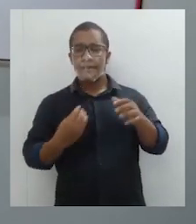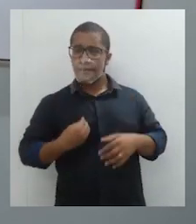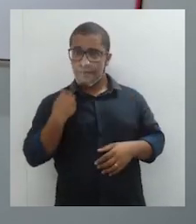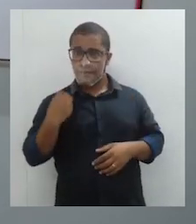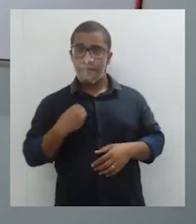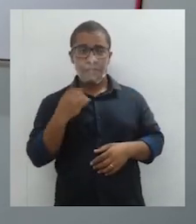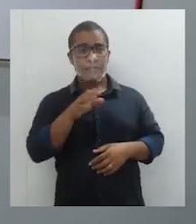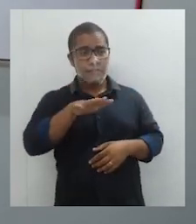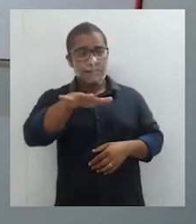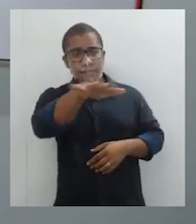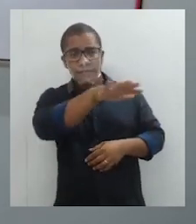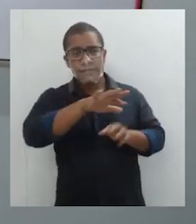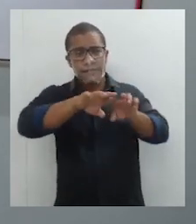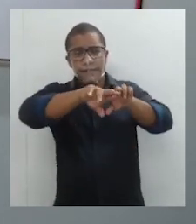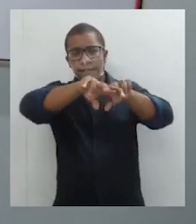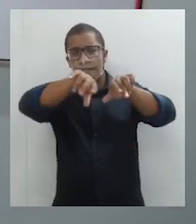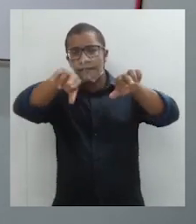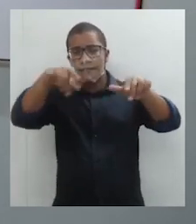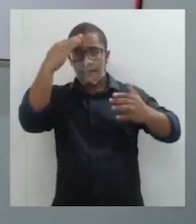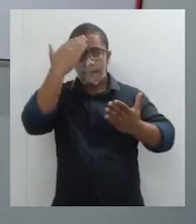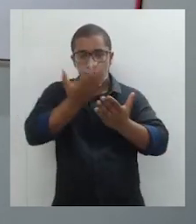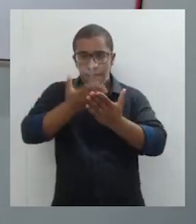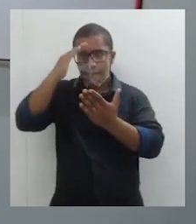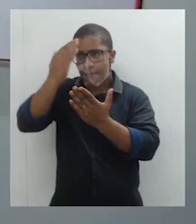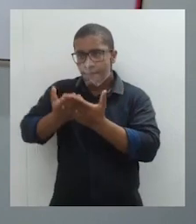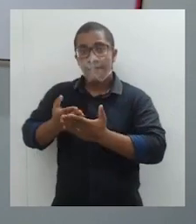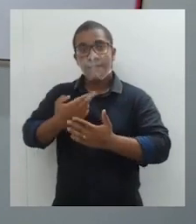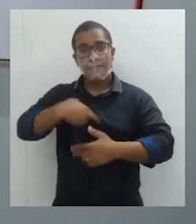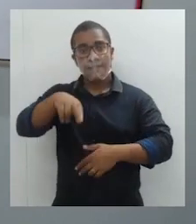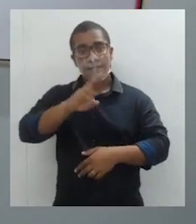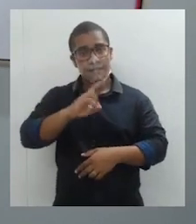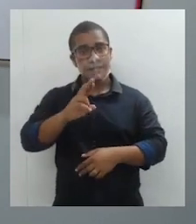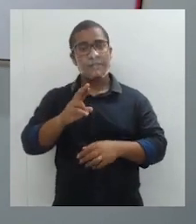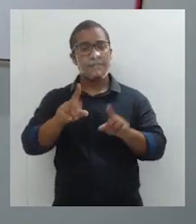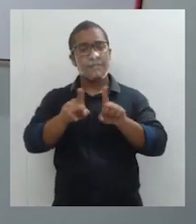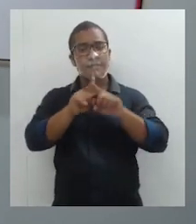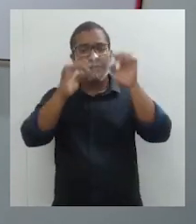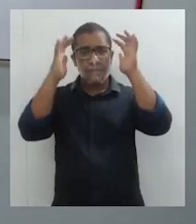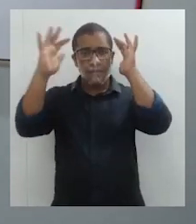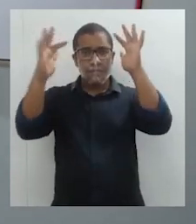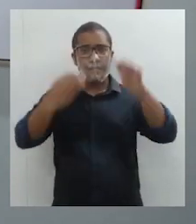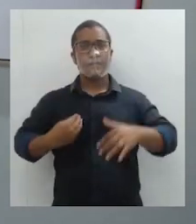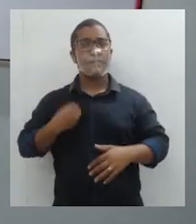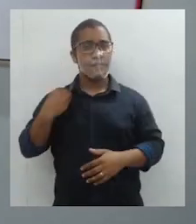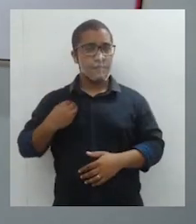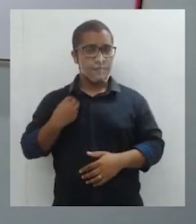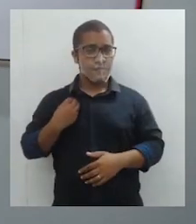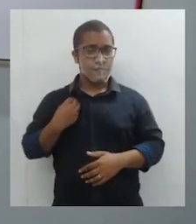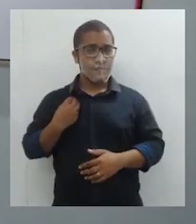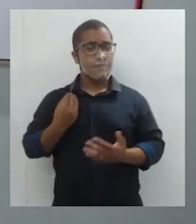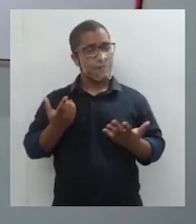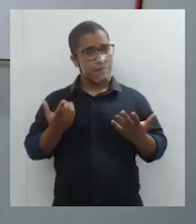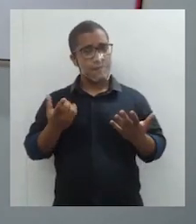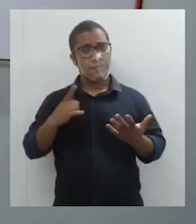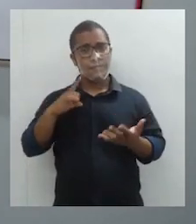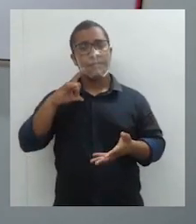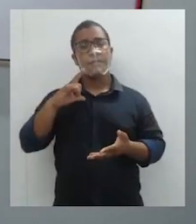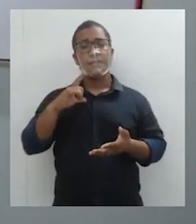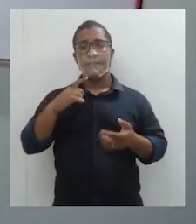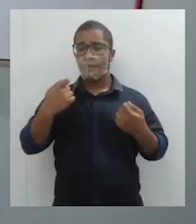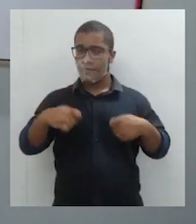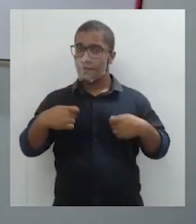coexistência das diversas crenças religiosas e filosofias de vida é como uma atitude